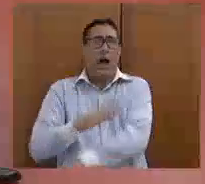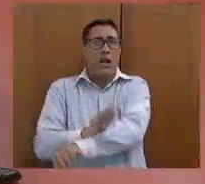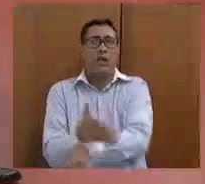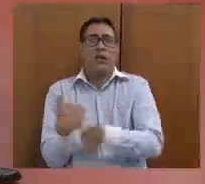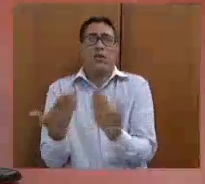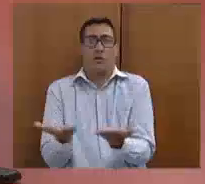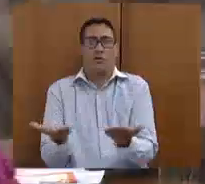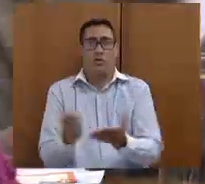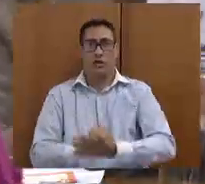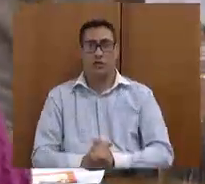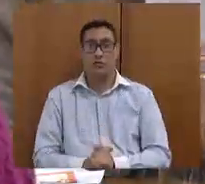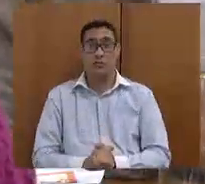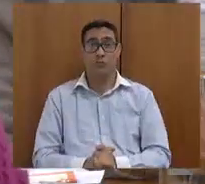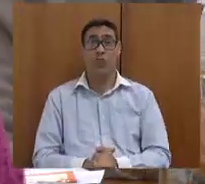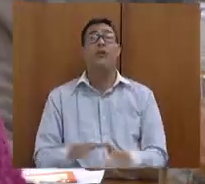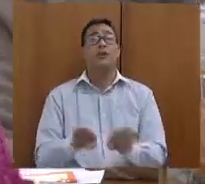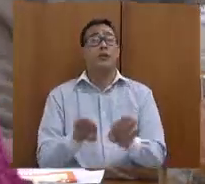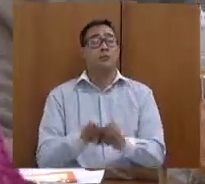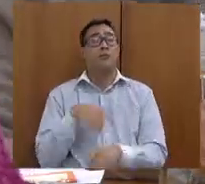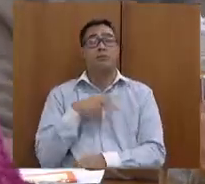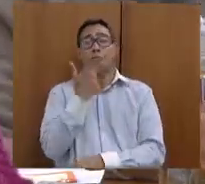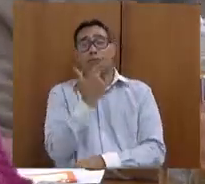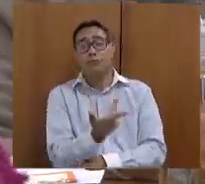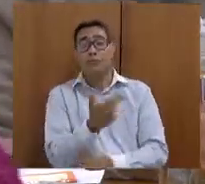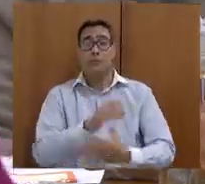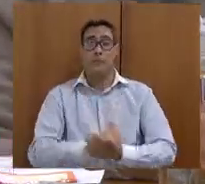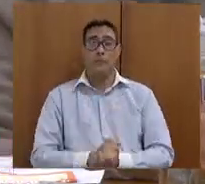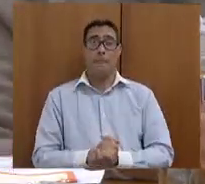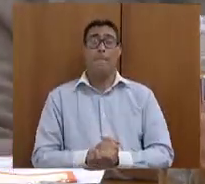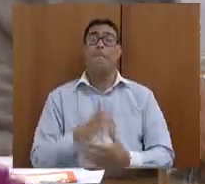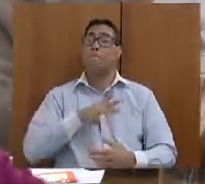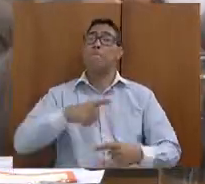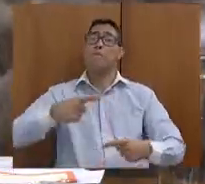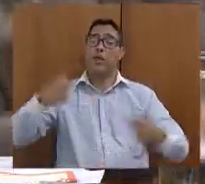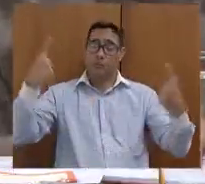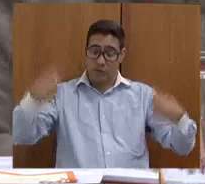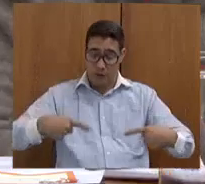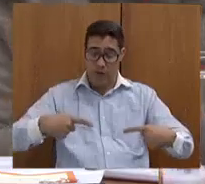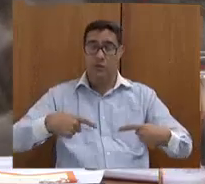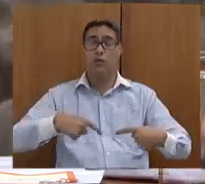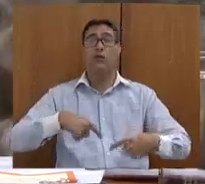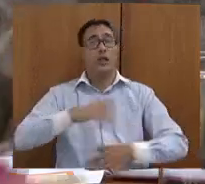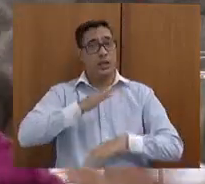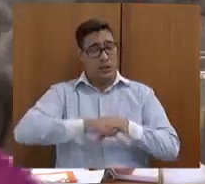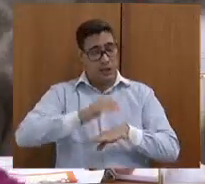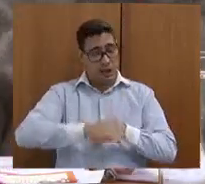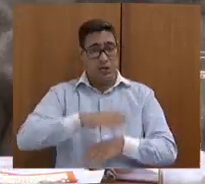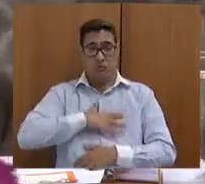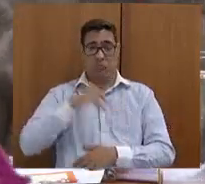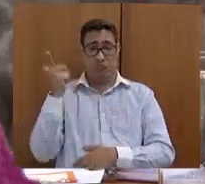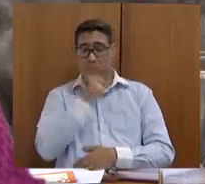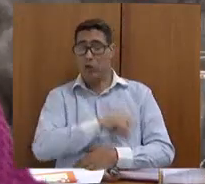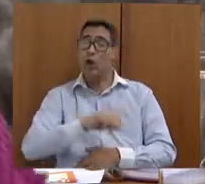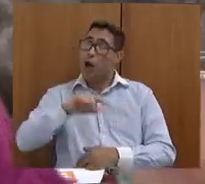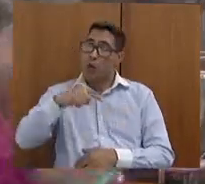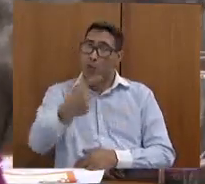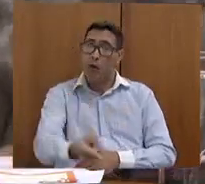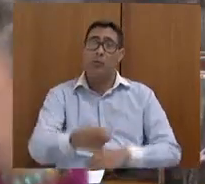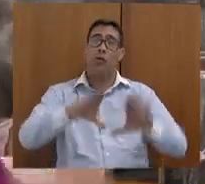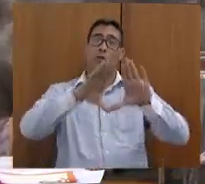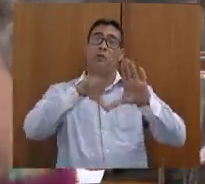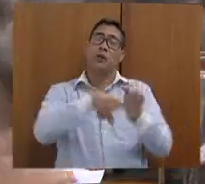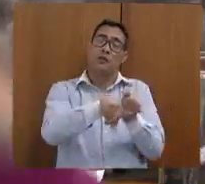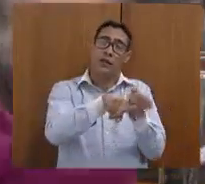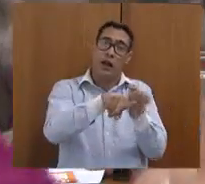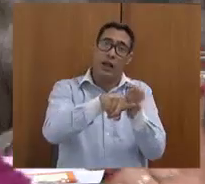e quero dizer também dos grandes desafios de nosso fortalecermos para que no próximo Assembleia fiscaliza nós